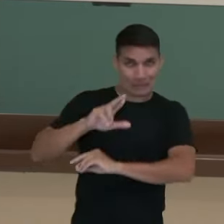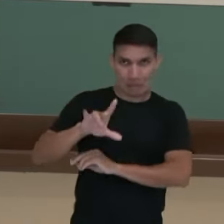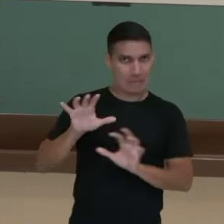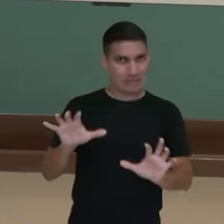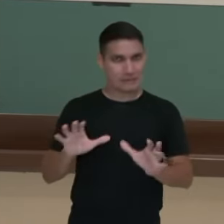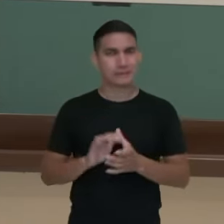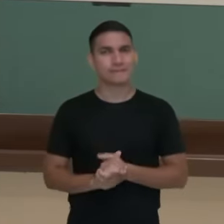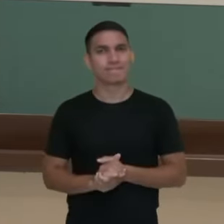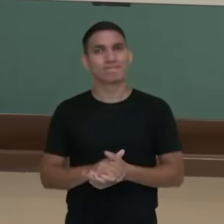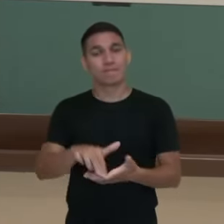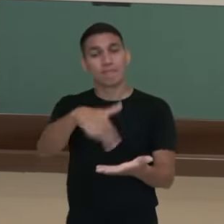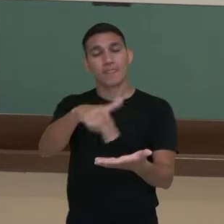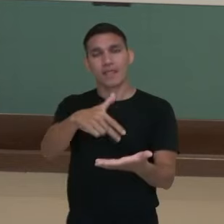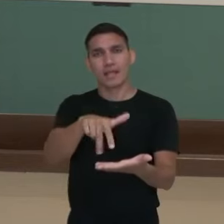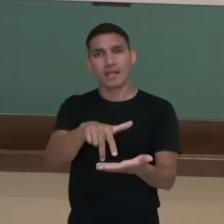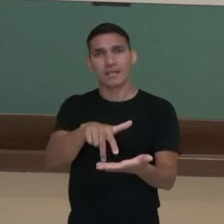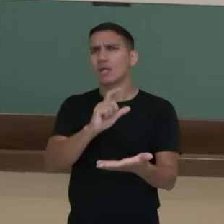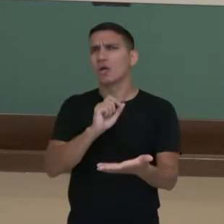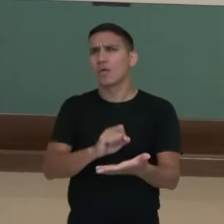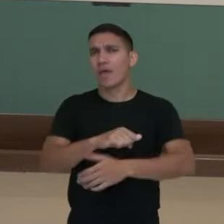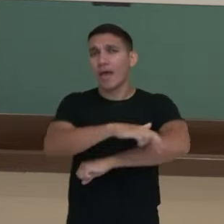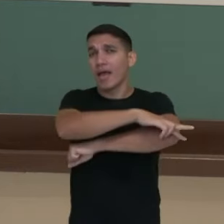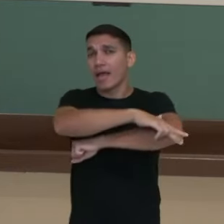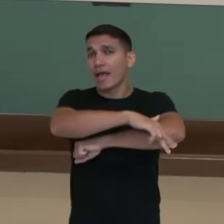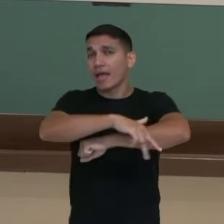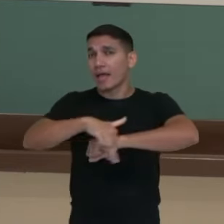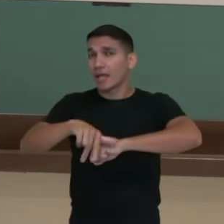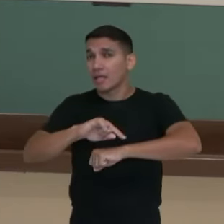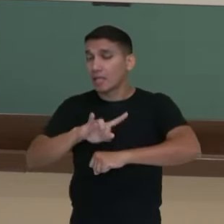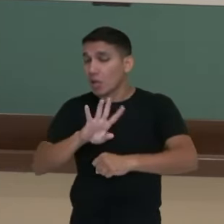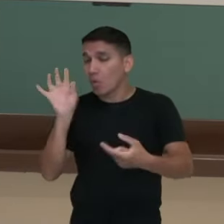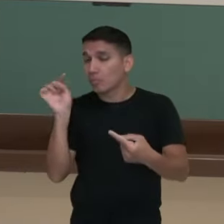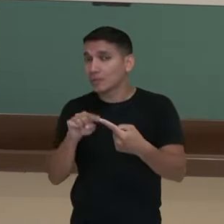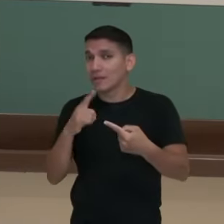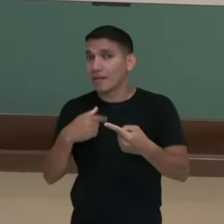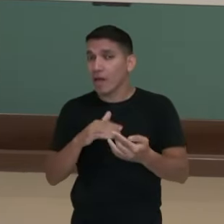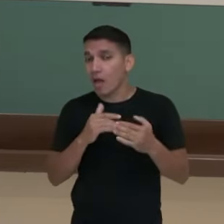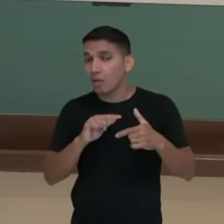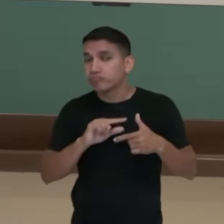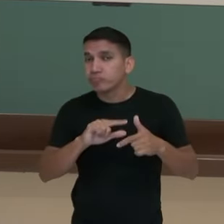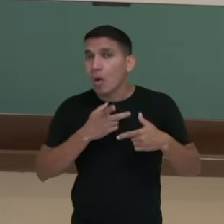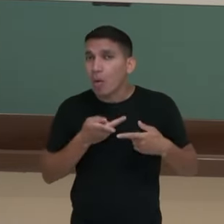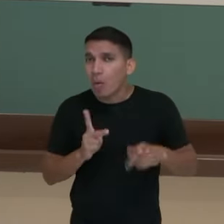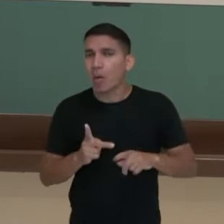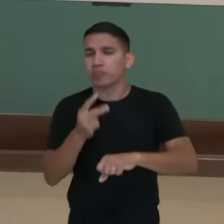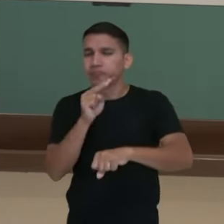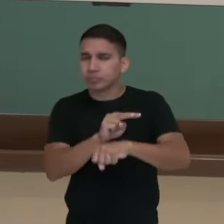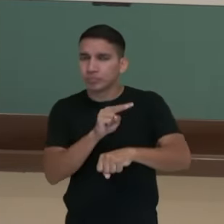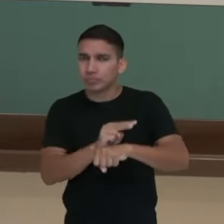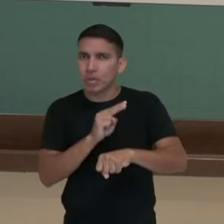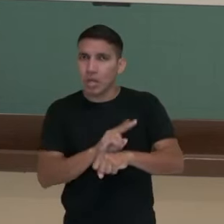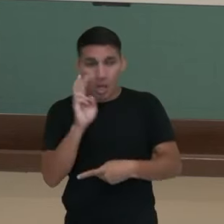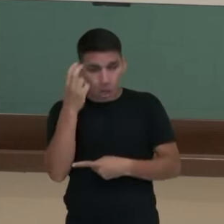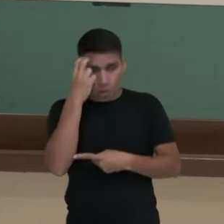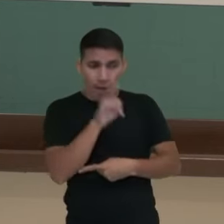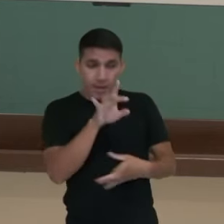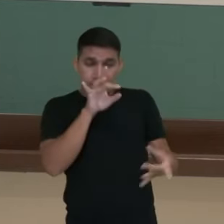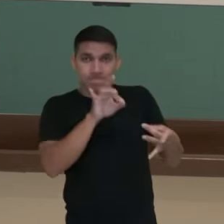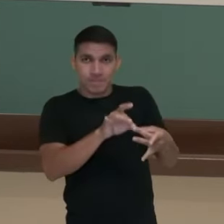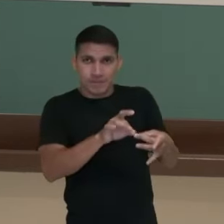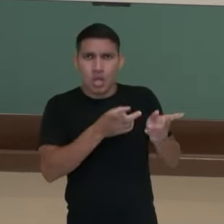A dança étnica, ela tem o objetivo de preservar a cultura específica